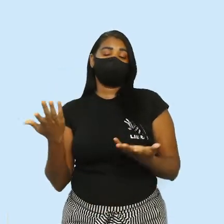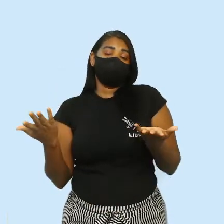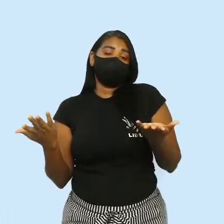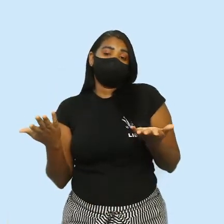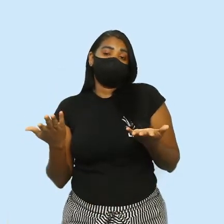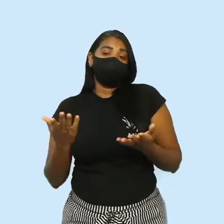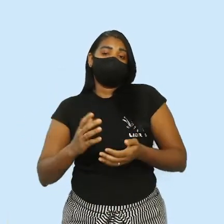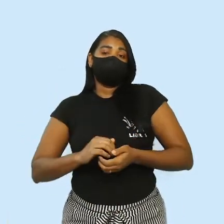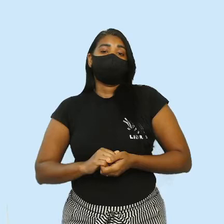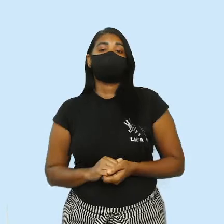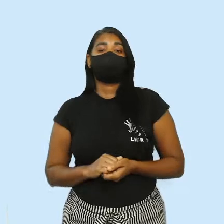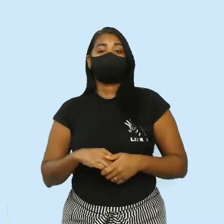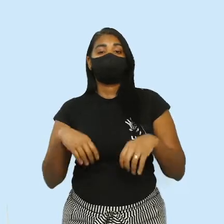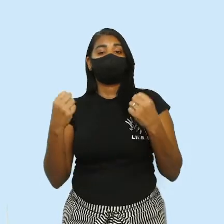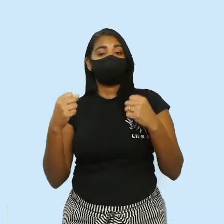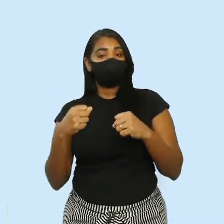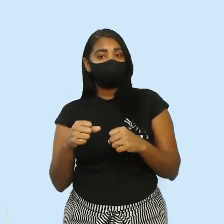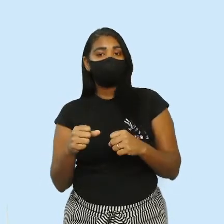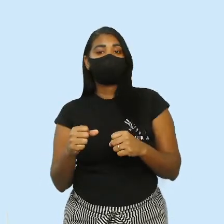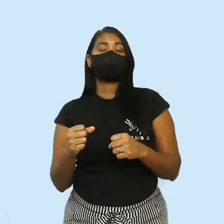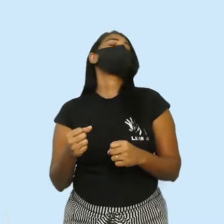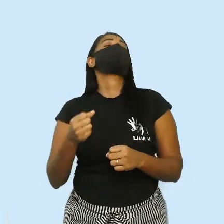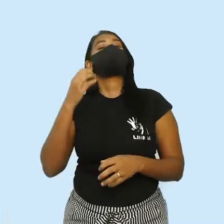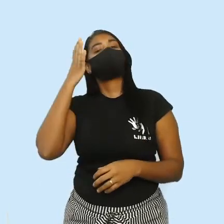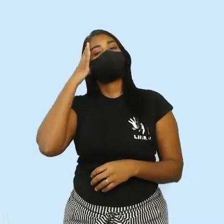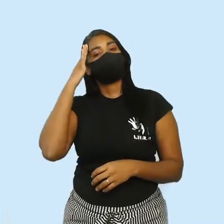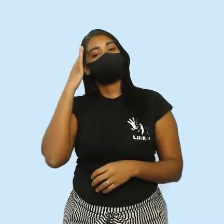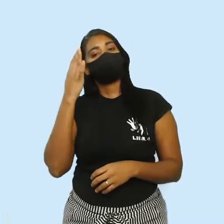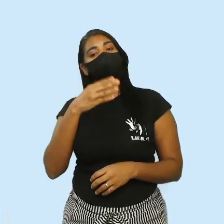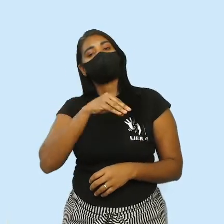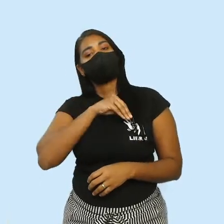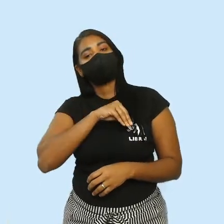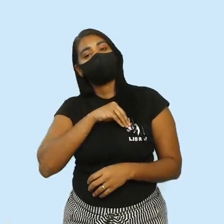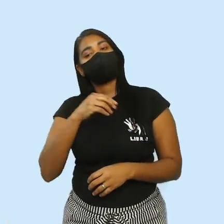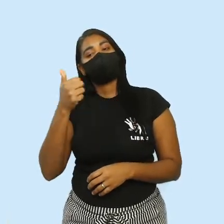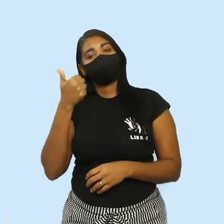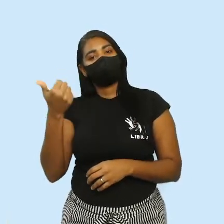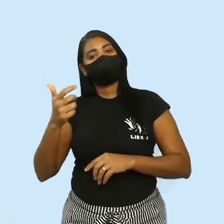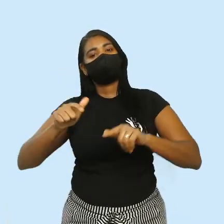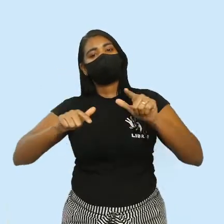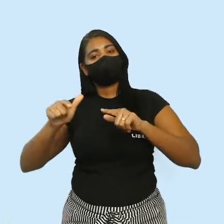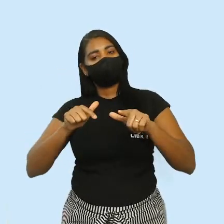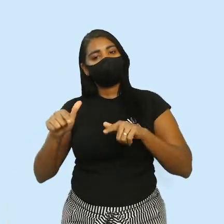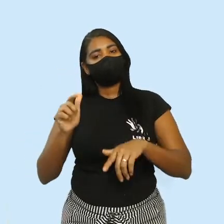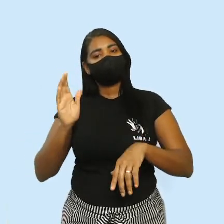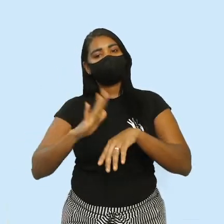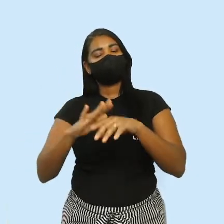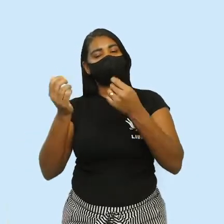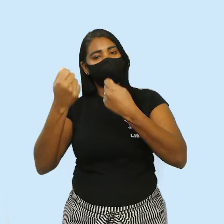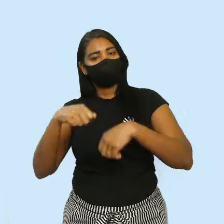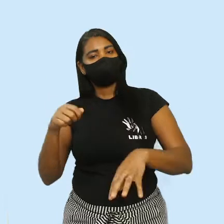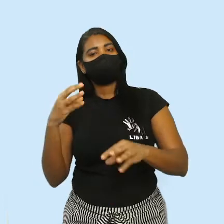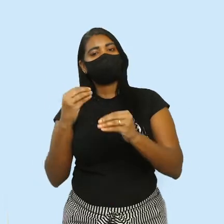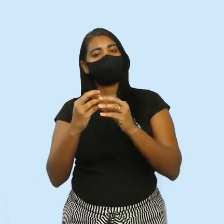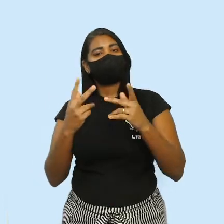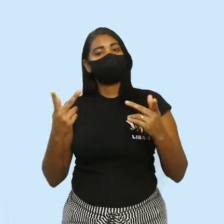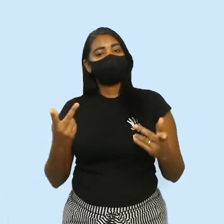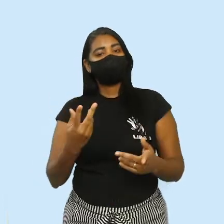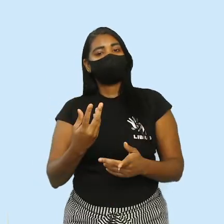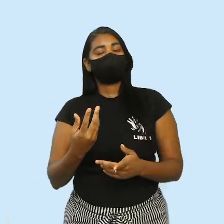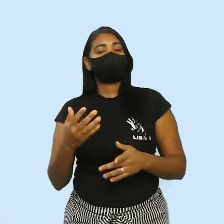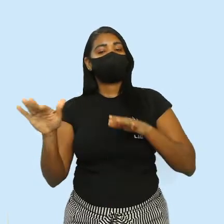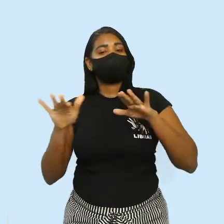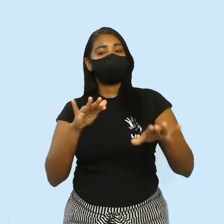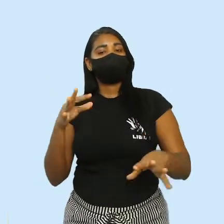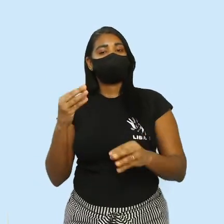deles tem essa renda, né? Como primeiro emprego, como primeira possibilidade enfim, de estar nesse